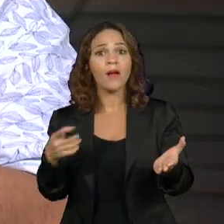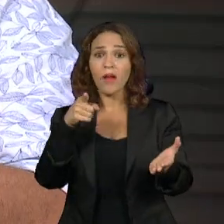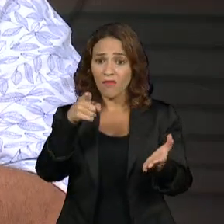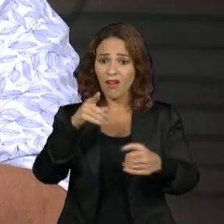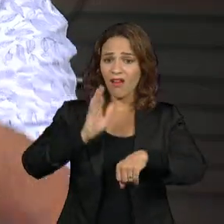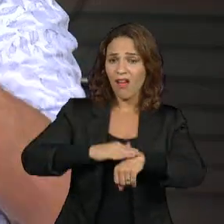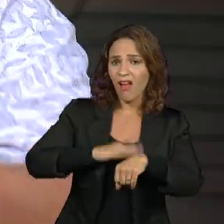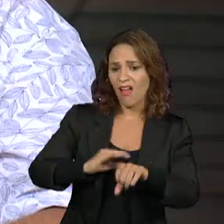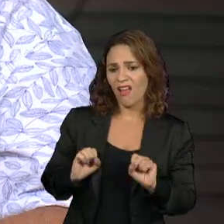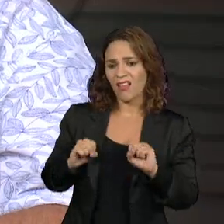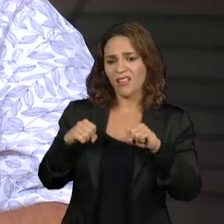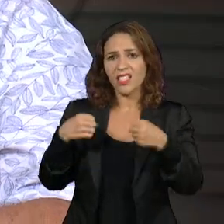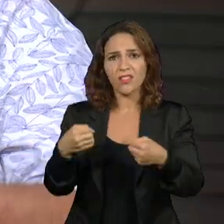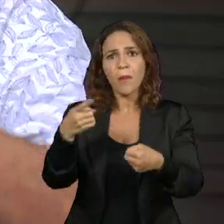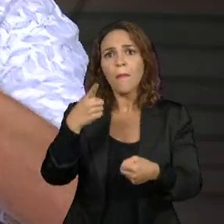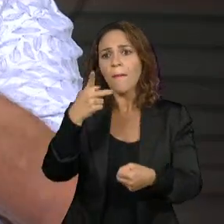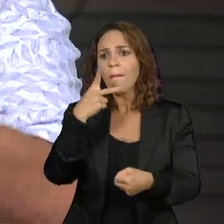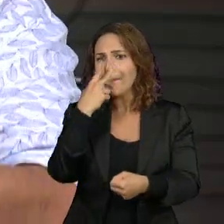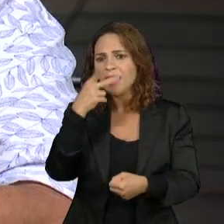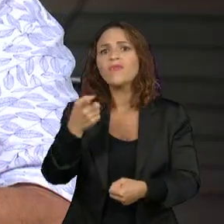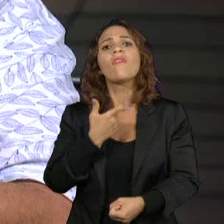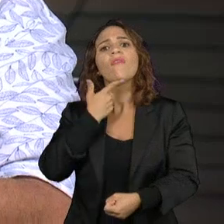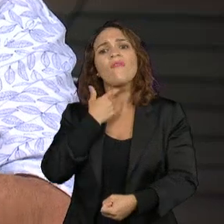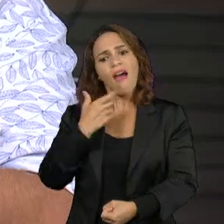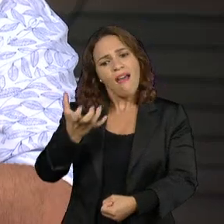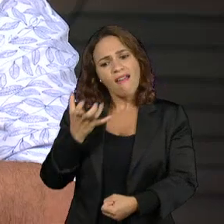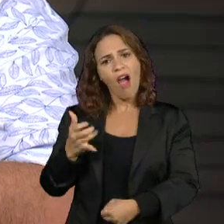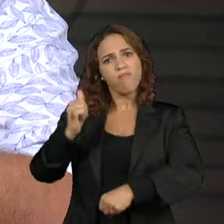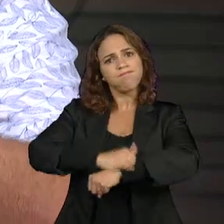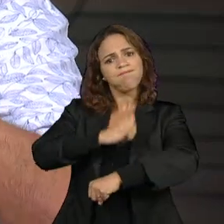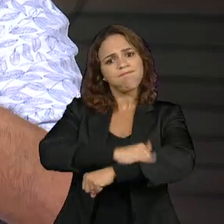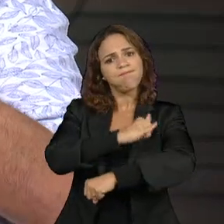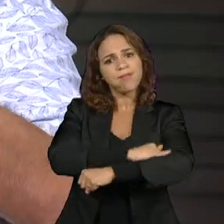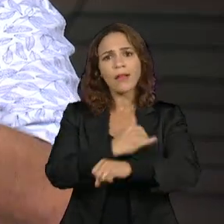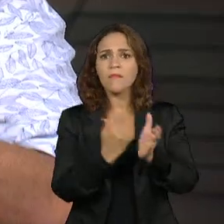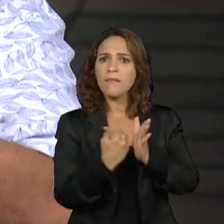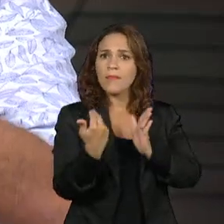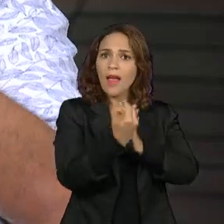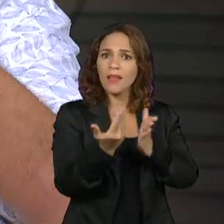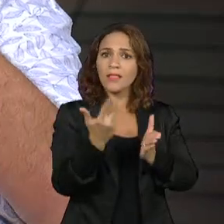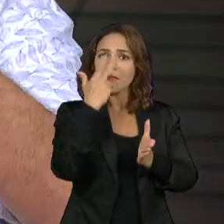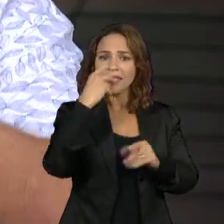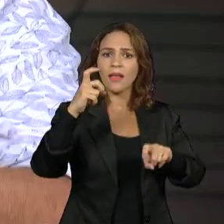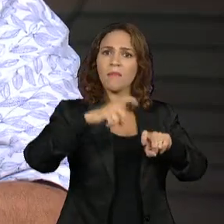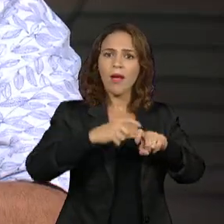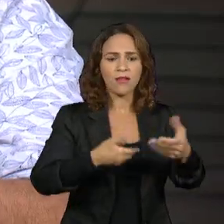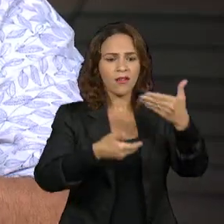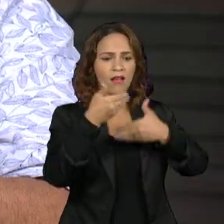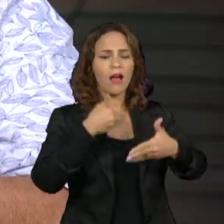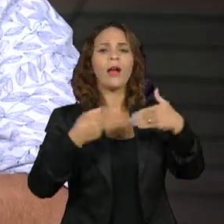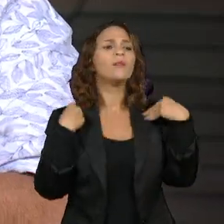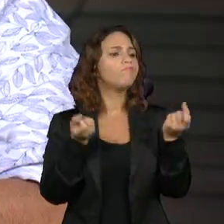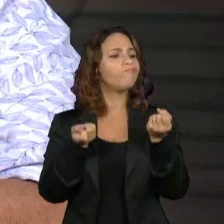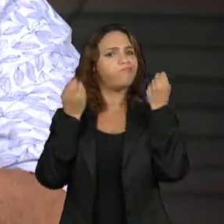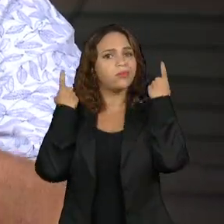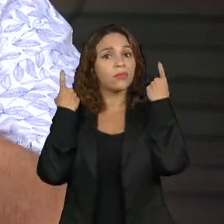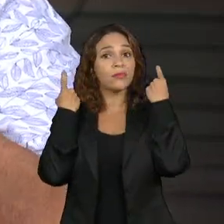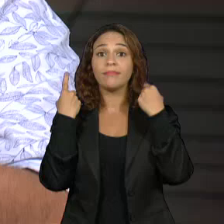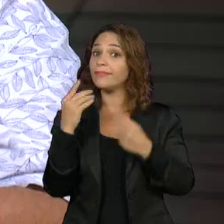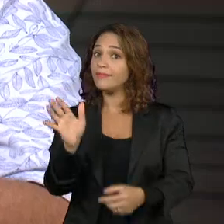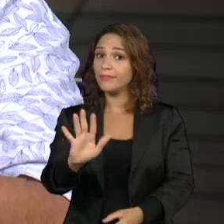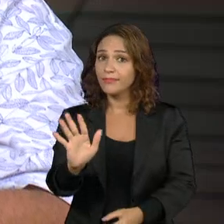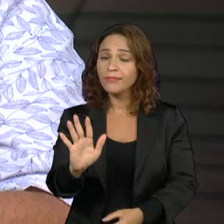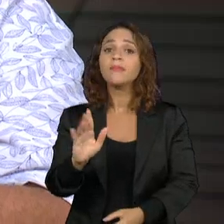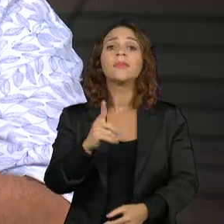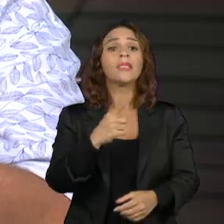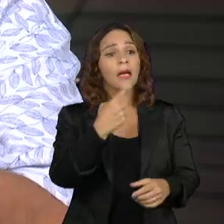esforço que você faz é para engordar, não para emagrecer. Então, parece que o médico fala com você e você quer ignorar o que ele fala. Não, a gente faz tudo o